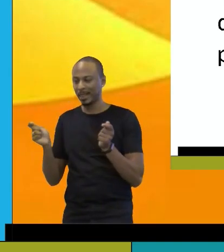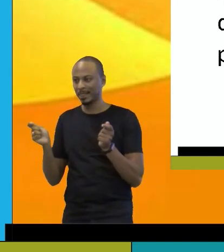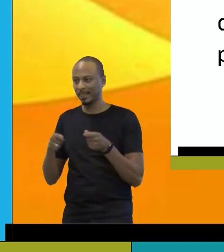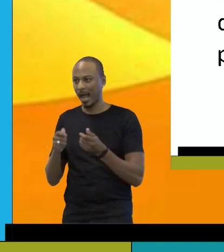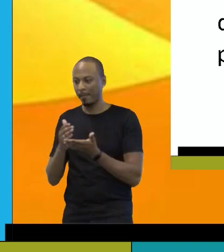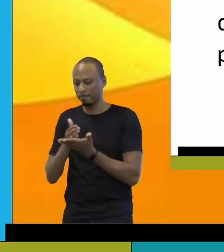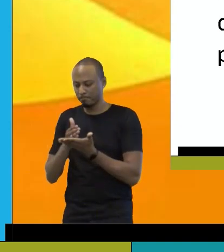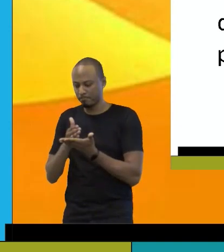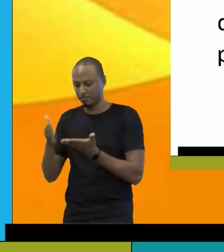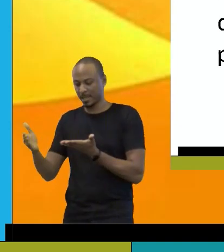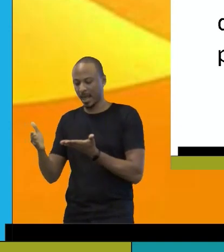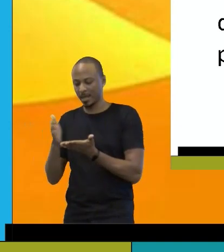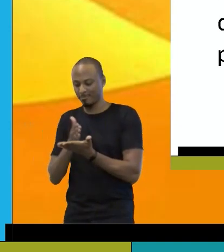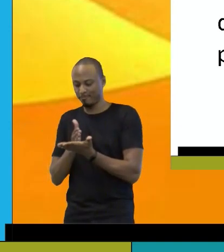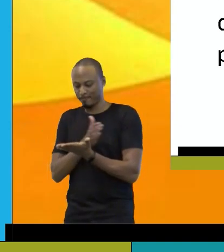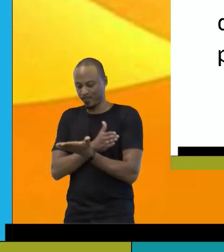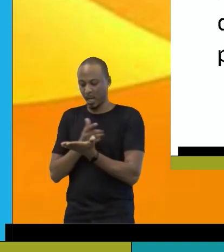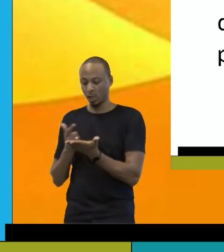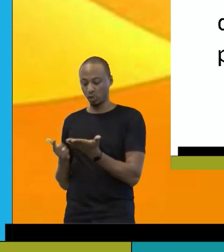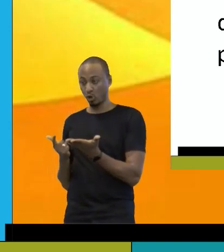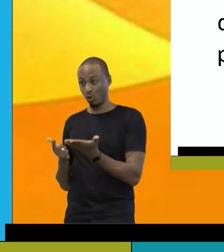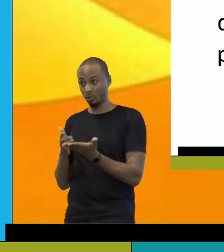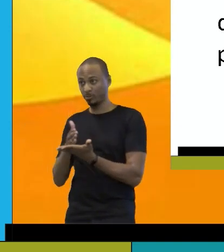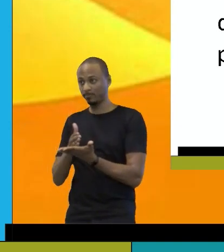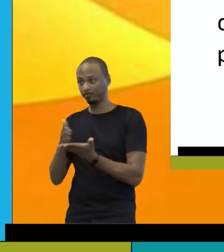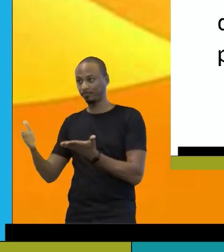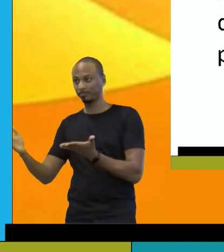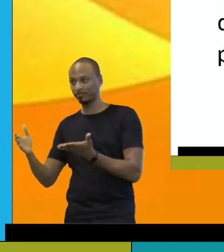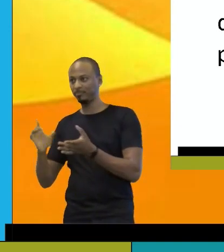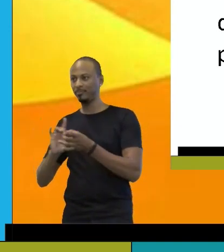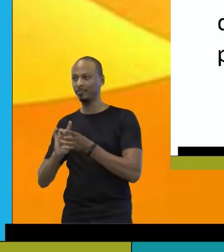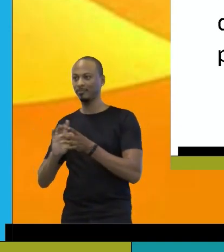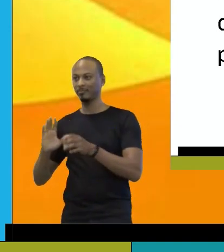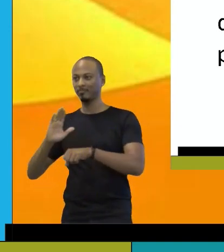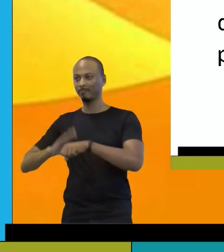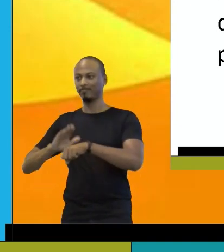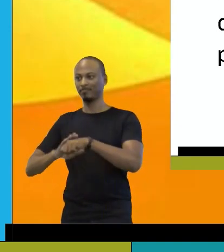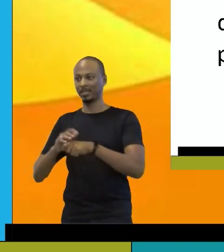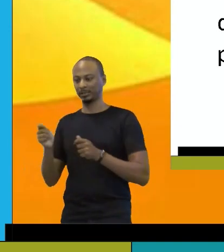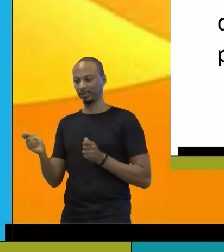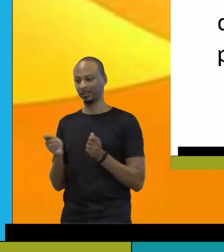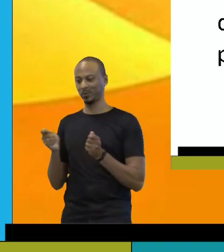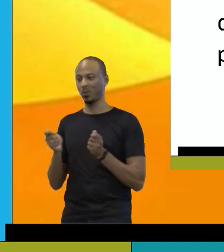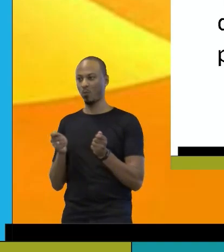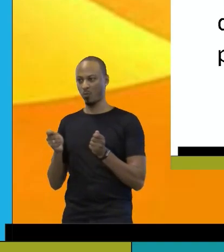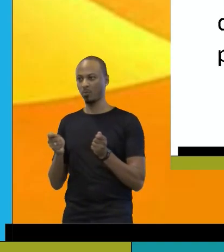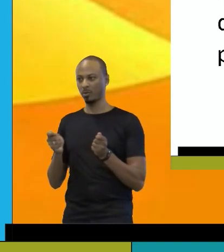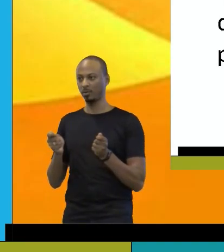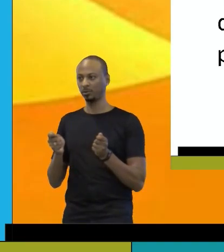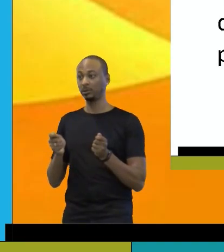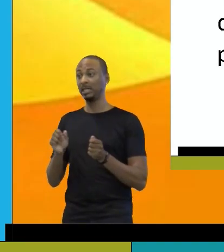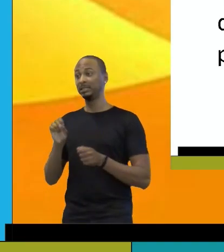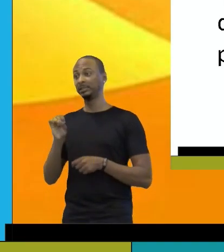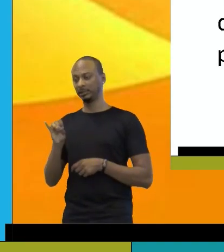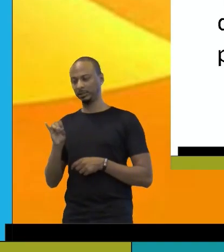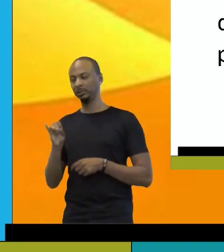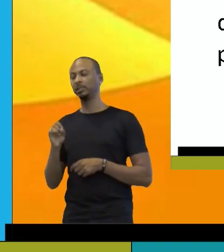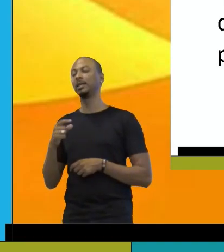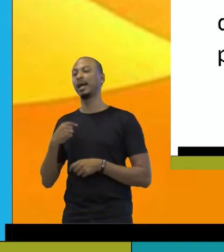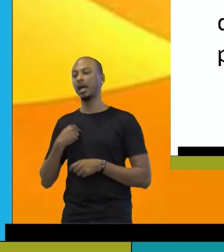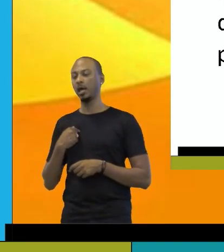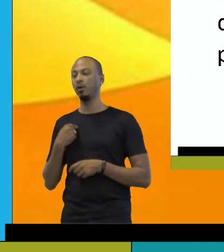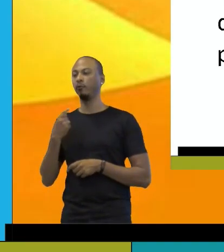metade. E se o livre-arbítrio nos permite o controle sobre a outra metade, é porque eu e